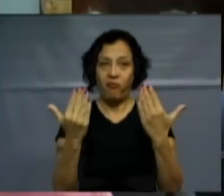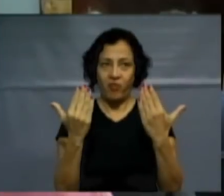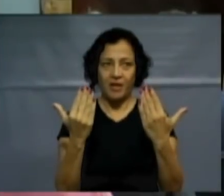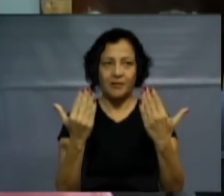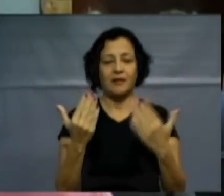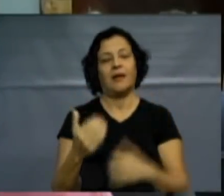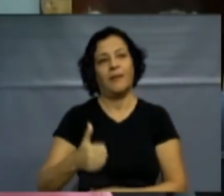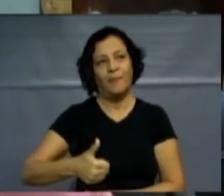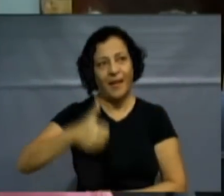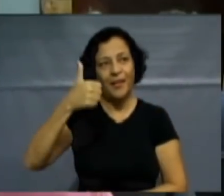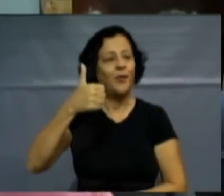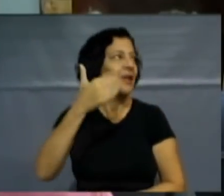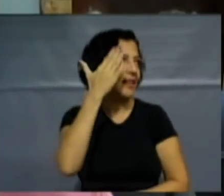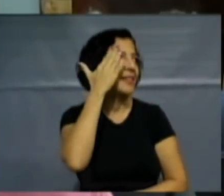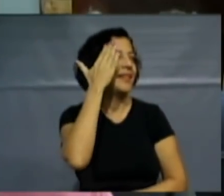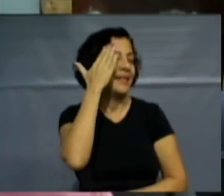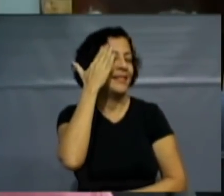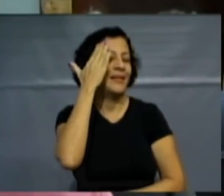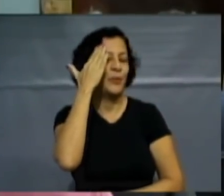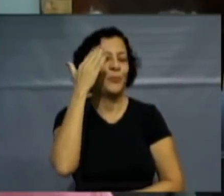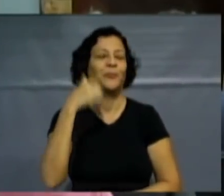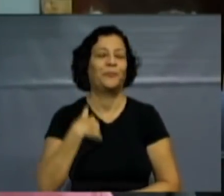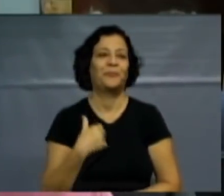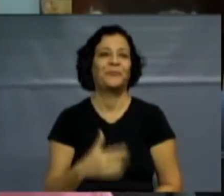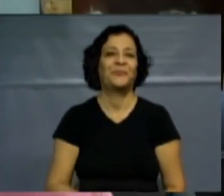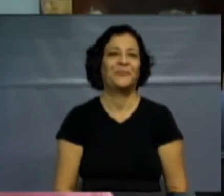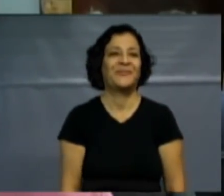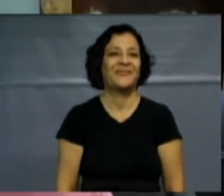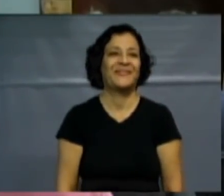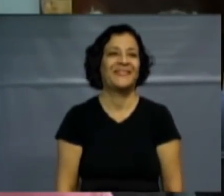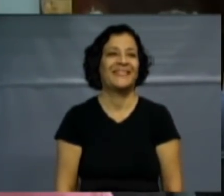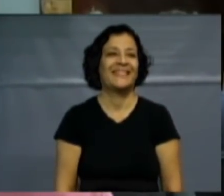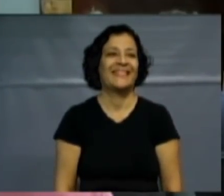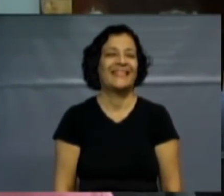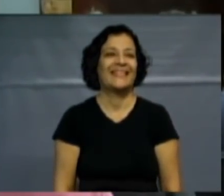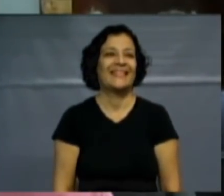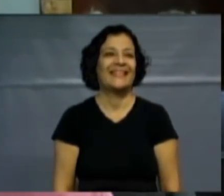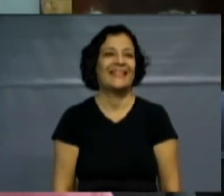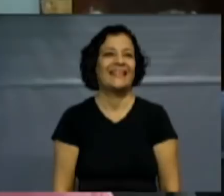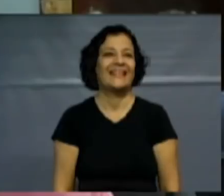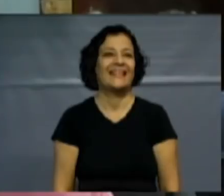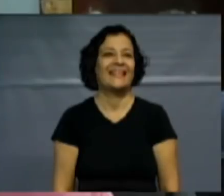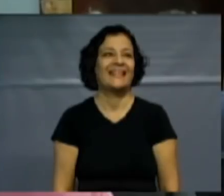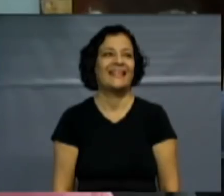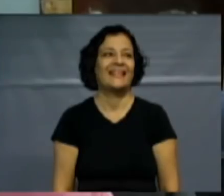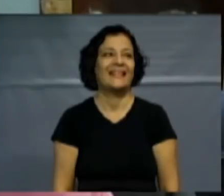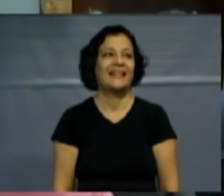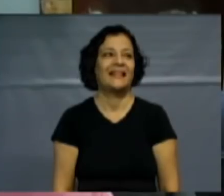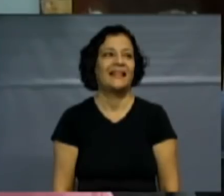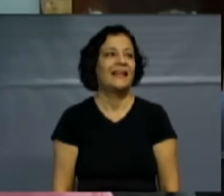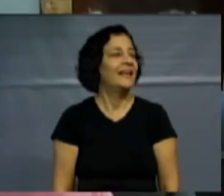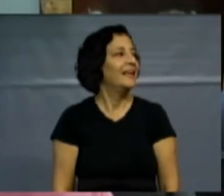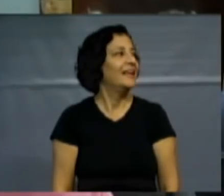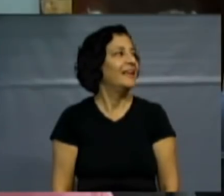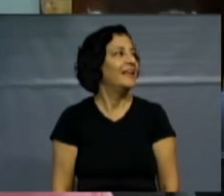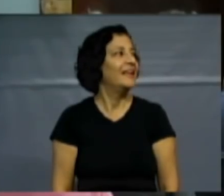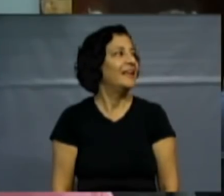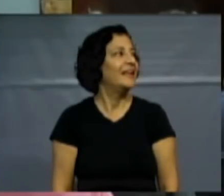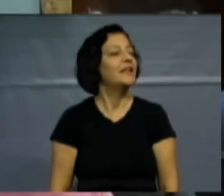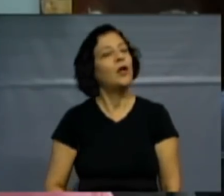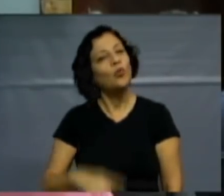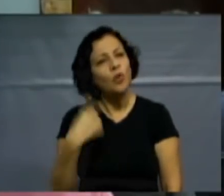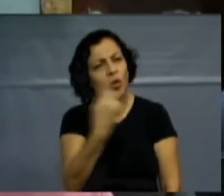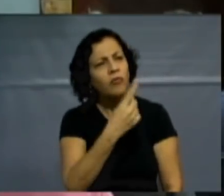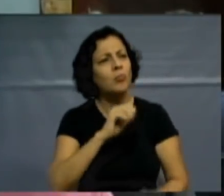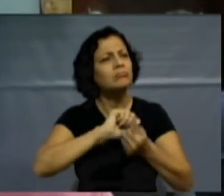Não sei se vai entender, mas entendeu o que eu falei. Então, aí a gente vai assim, se